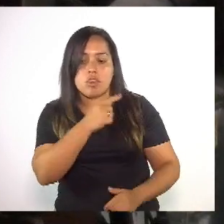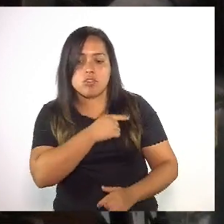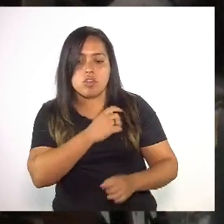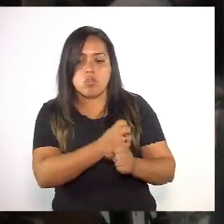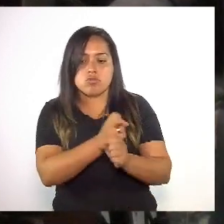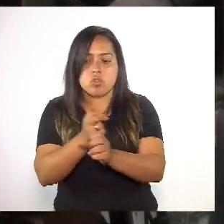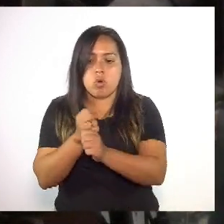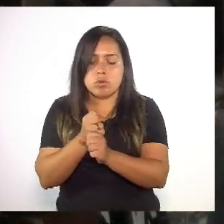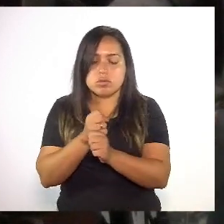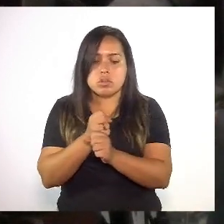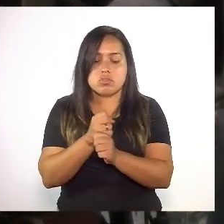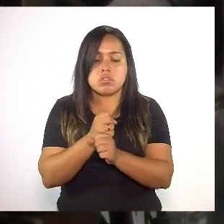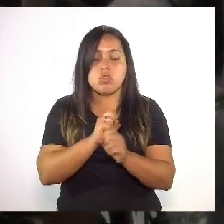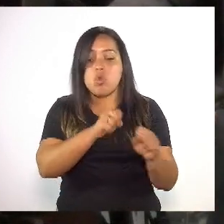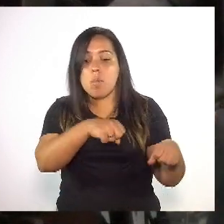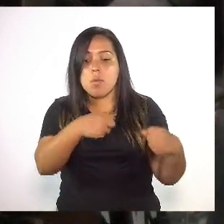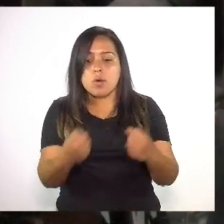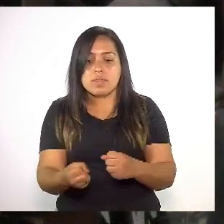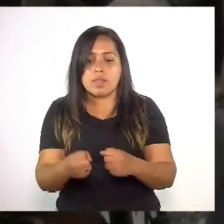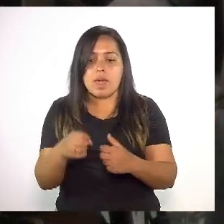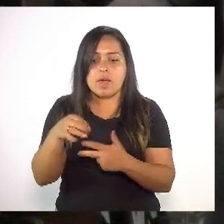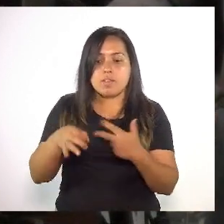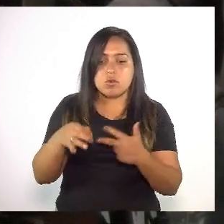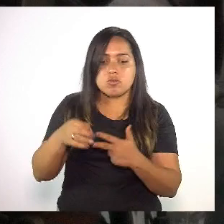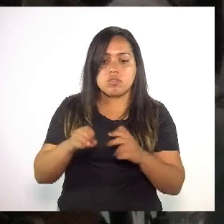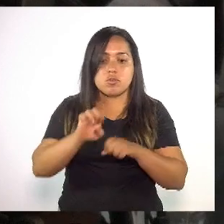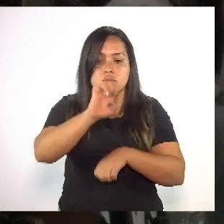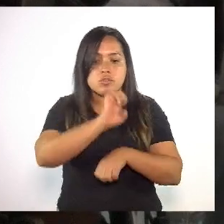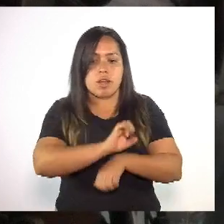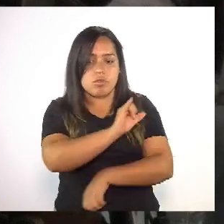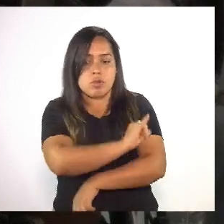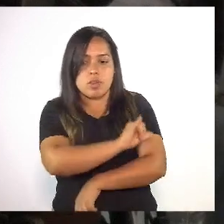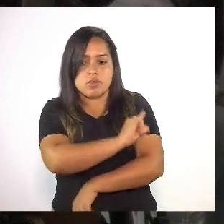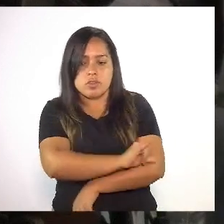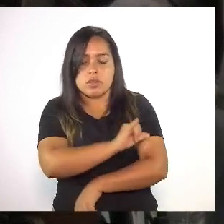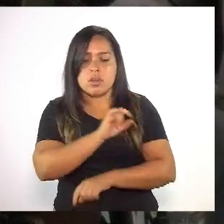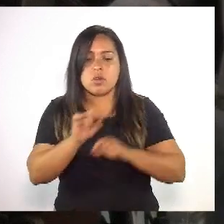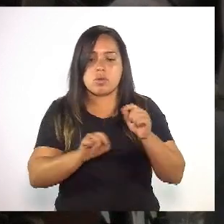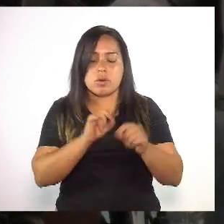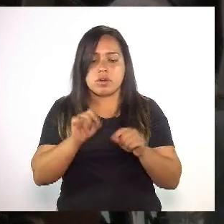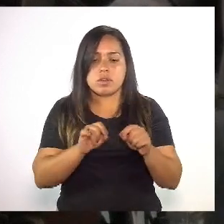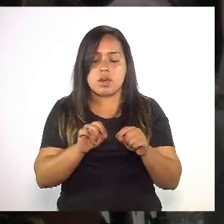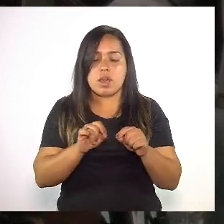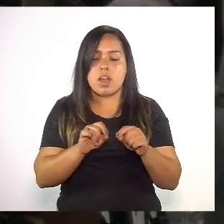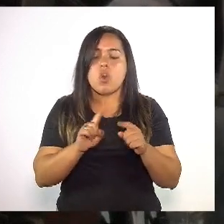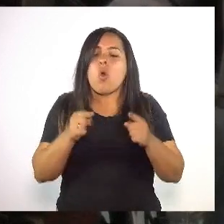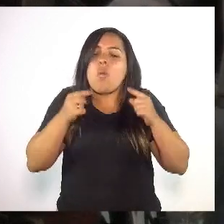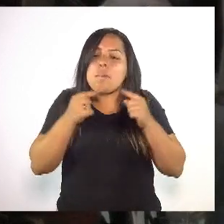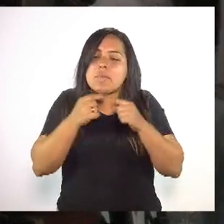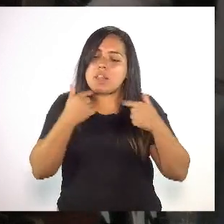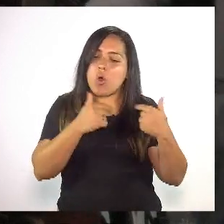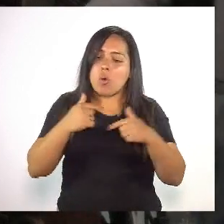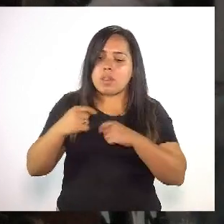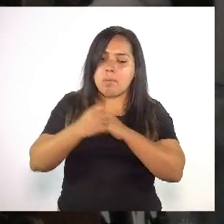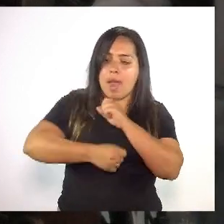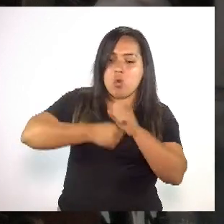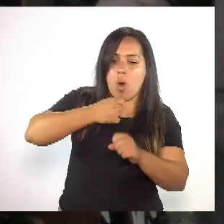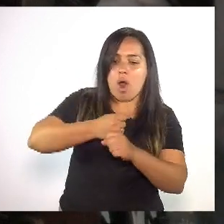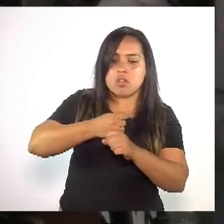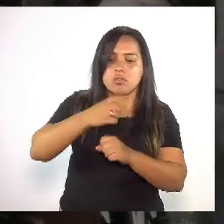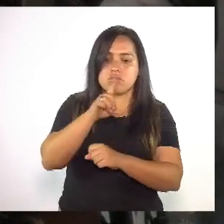Rio de Janeiro, referente ao exercício encerrado em 31 de dezembro de 2019. Ofício